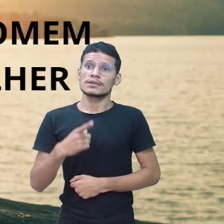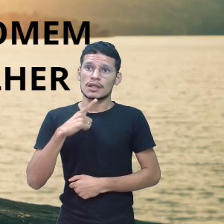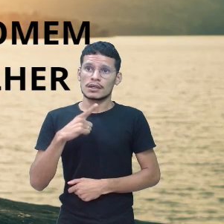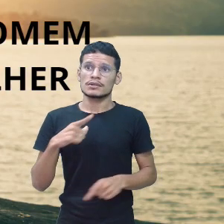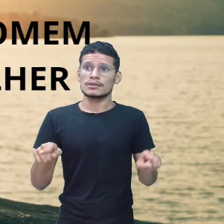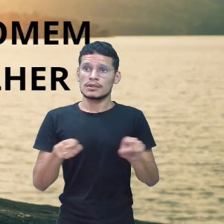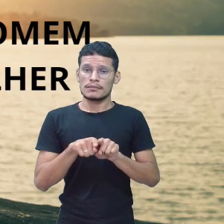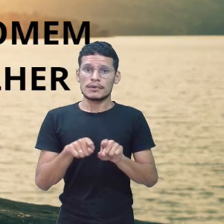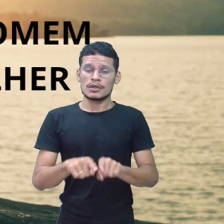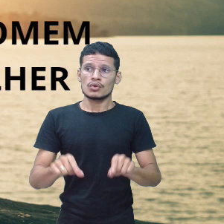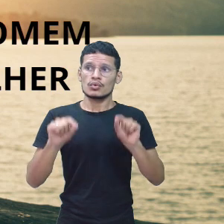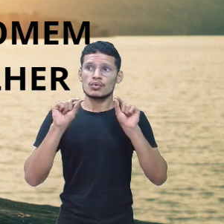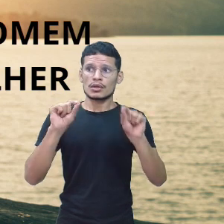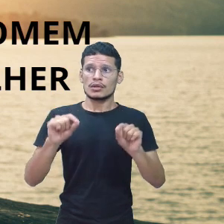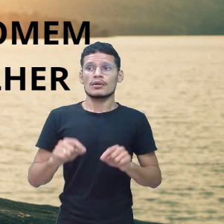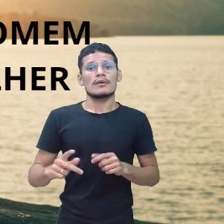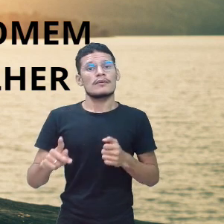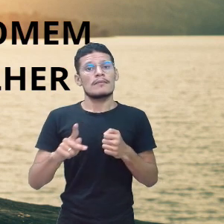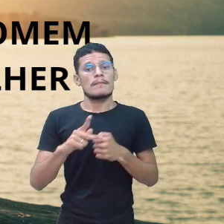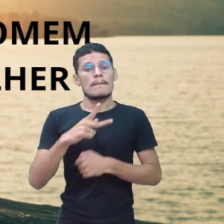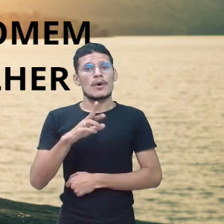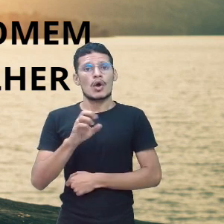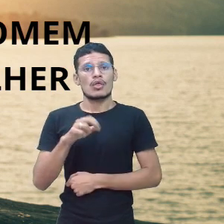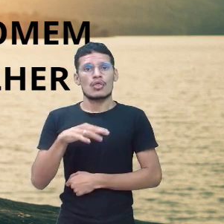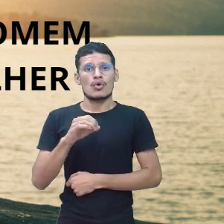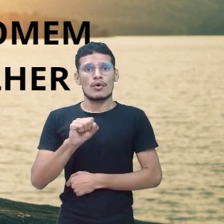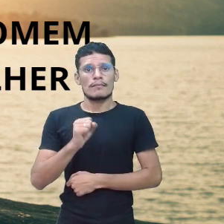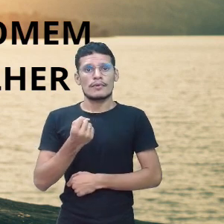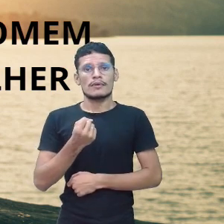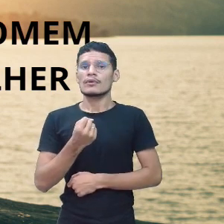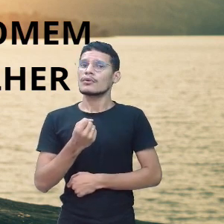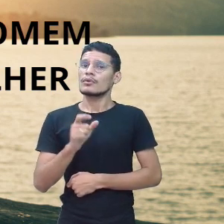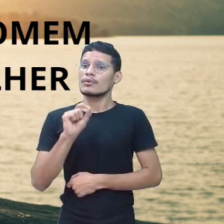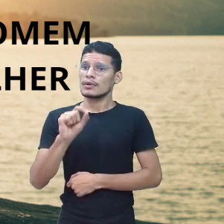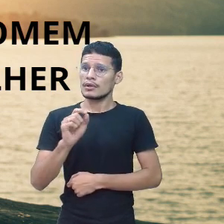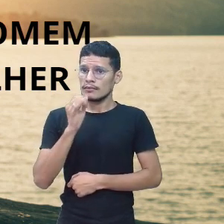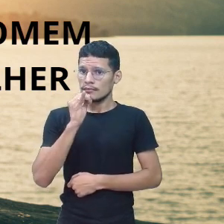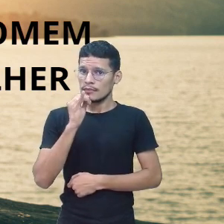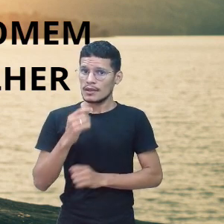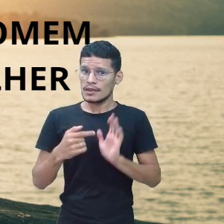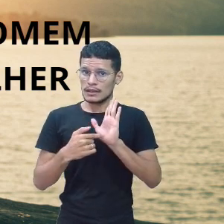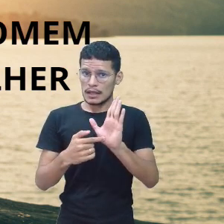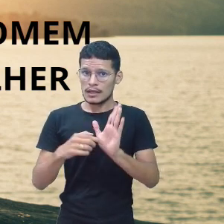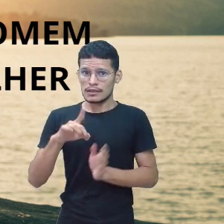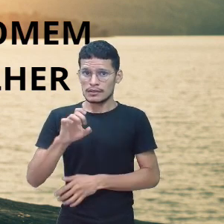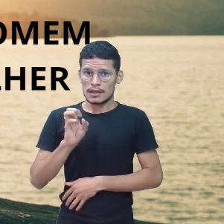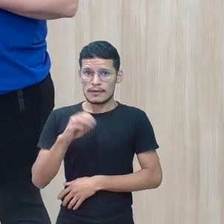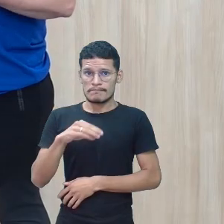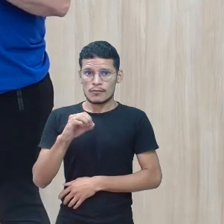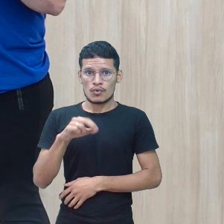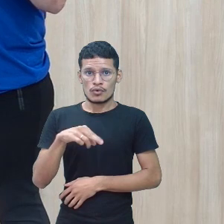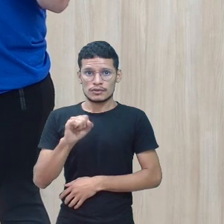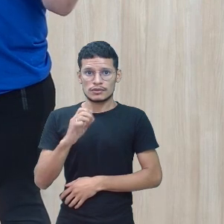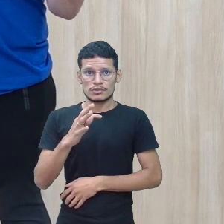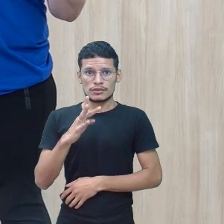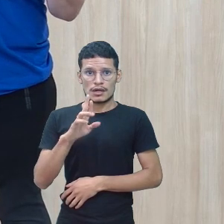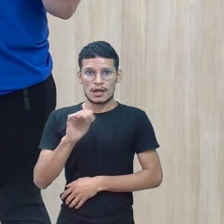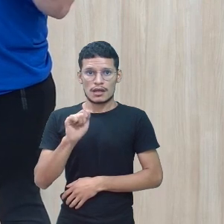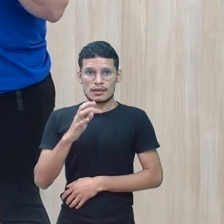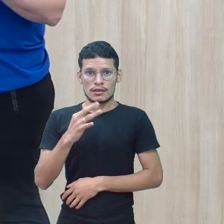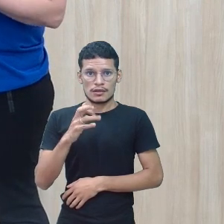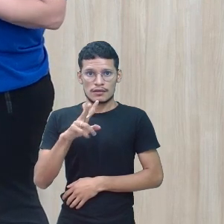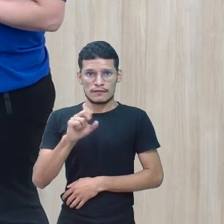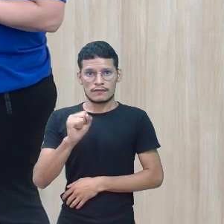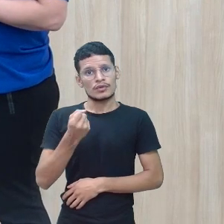temos também aqueles pronomes que estão, esses são os demonstrativos, não é? Que estão no passado